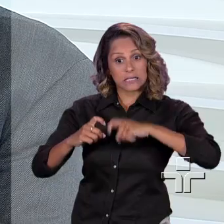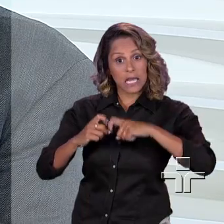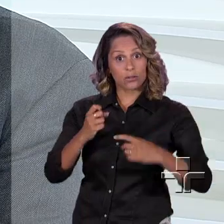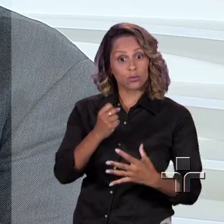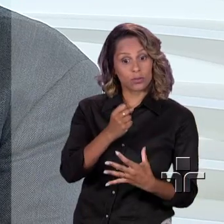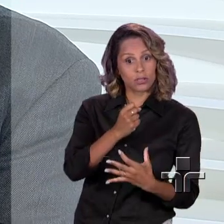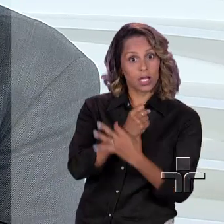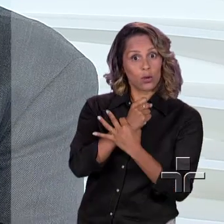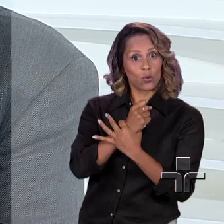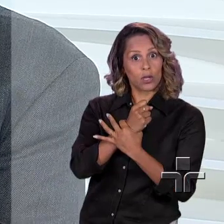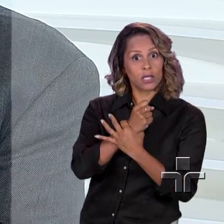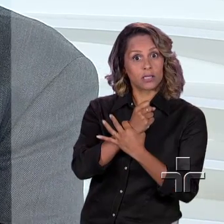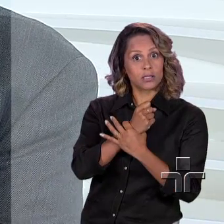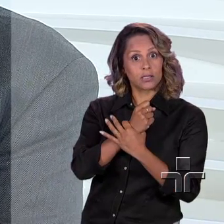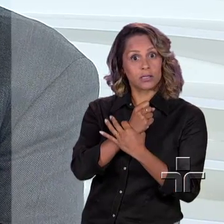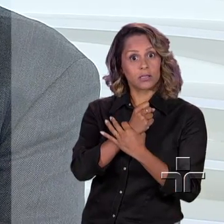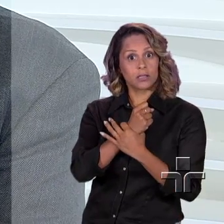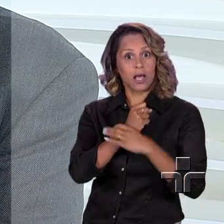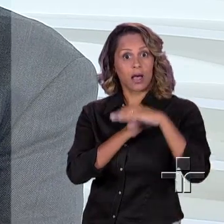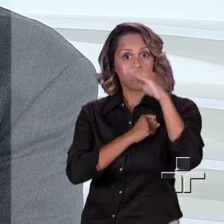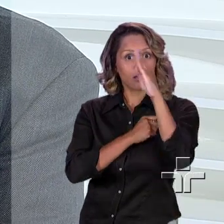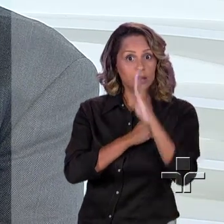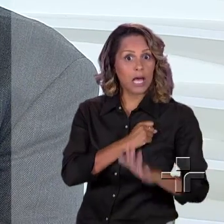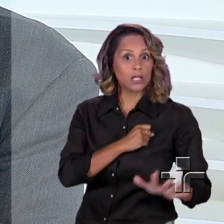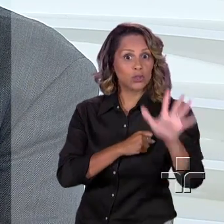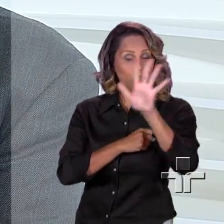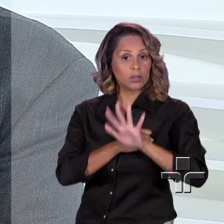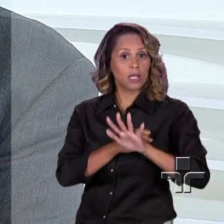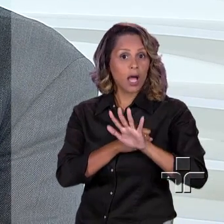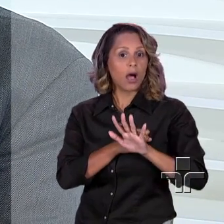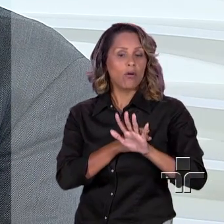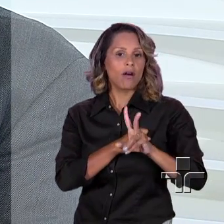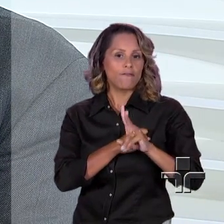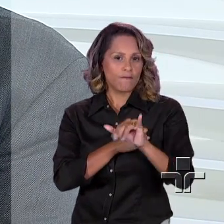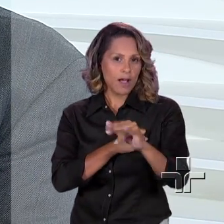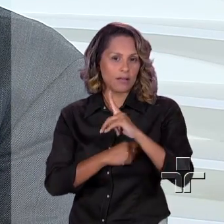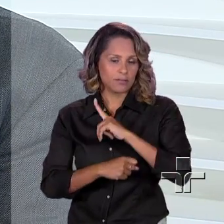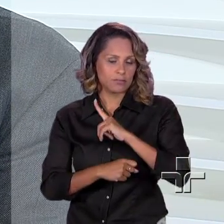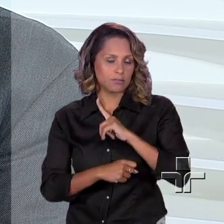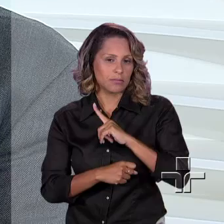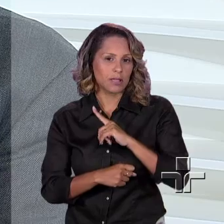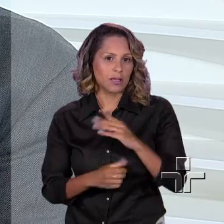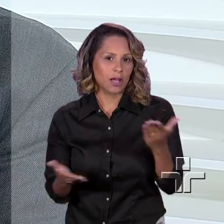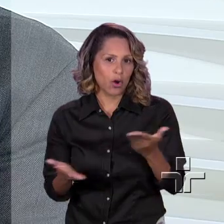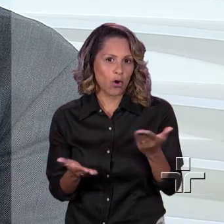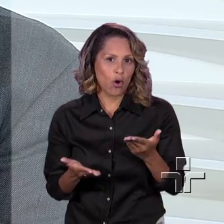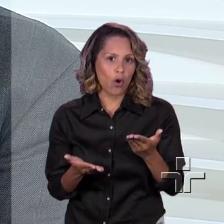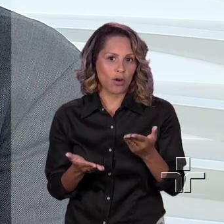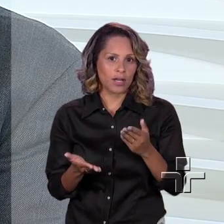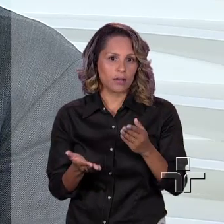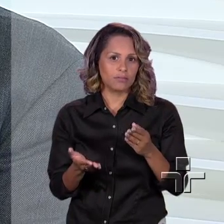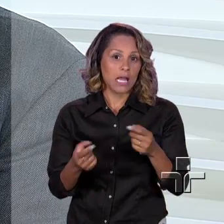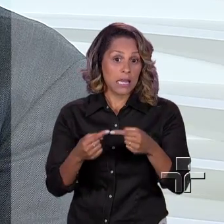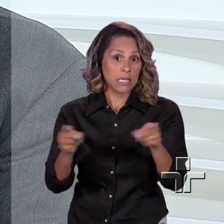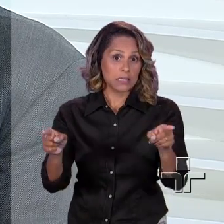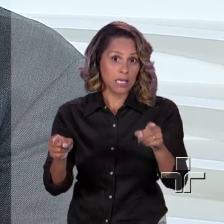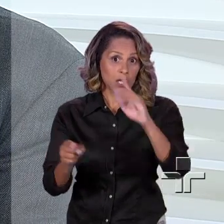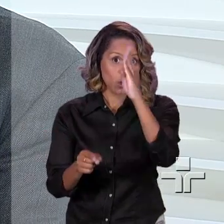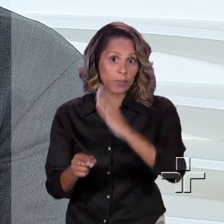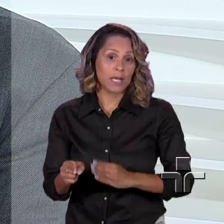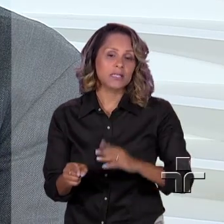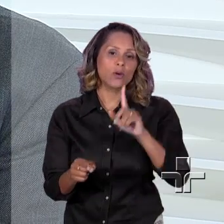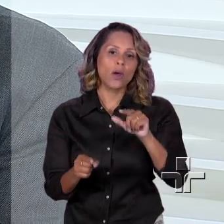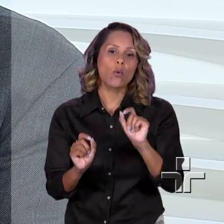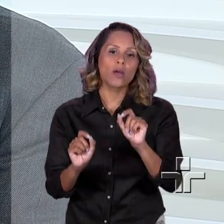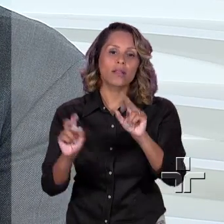Nacional, um livro que vai sair em português, de um americano, Benjamin Cohen, que trabalha sobre a ditadura, a